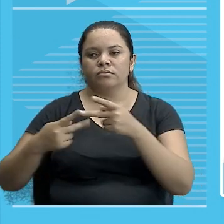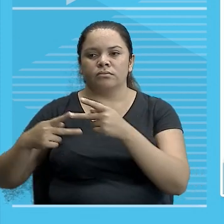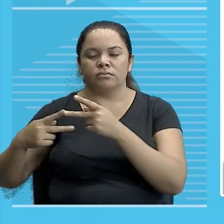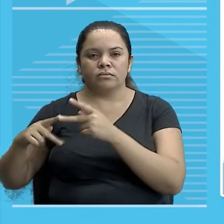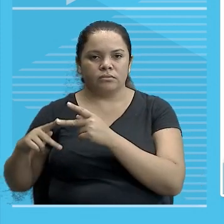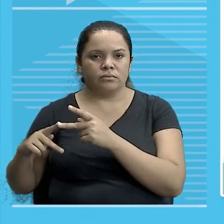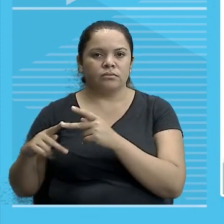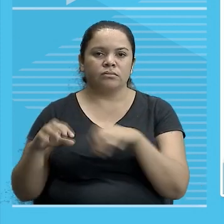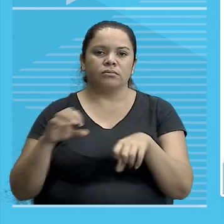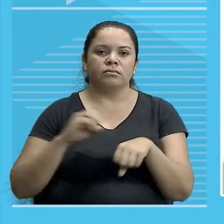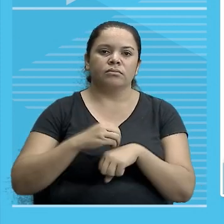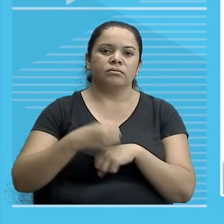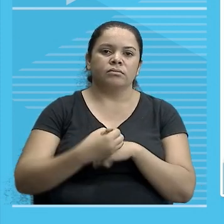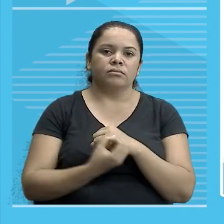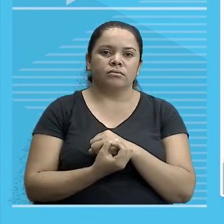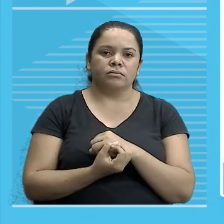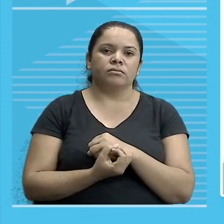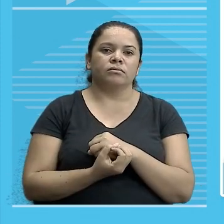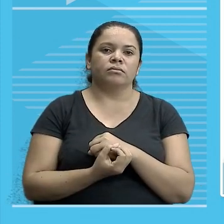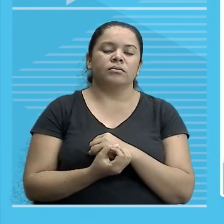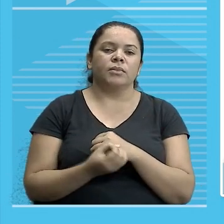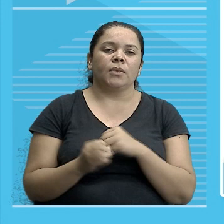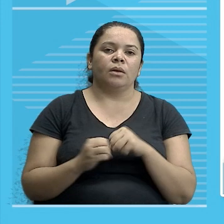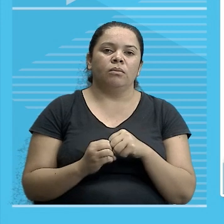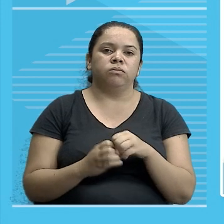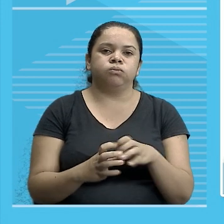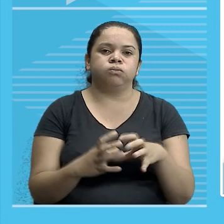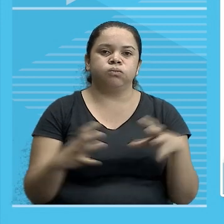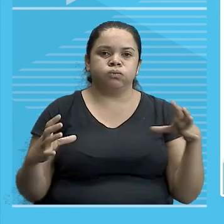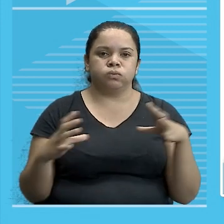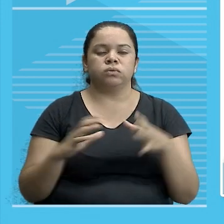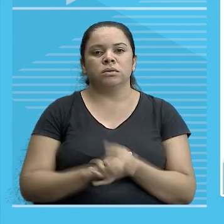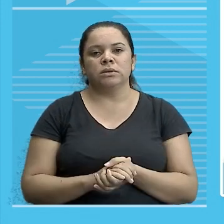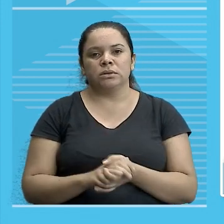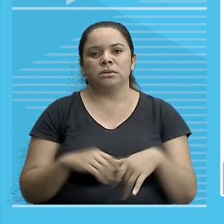Então, ela precisa ser quebrada inicialmente e